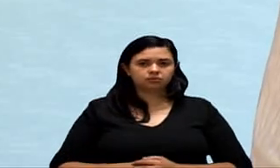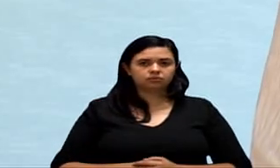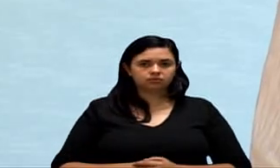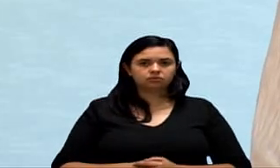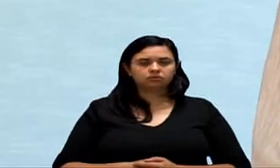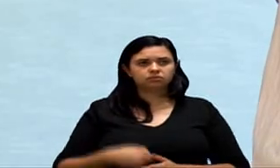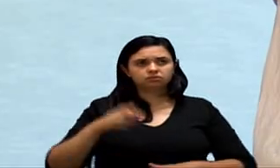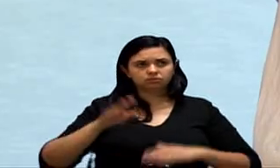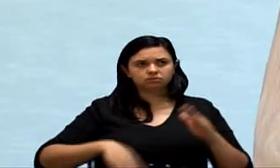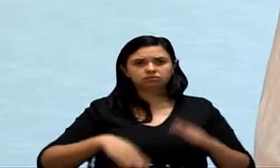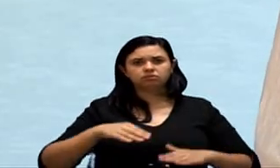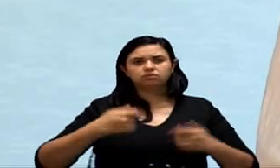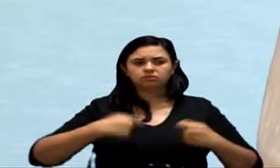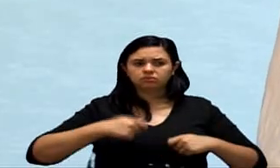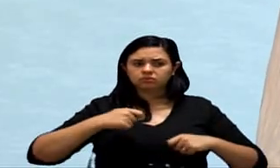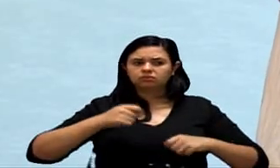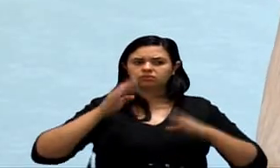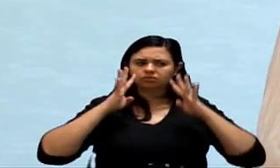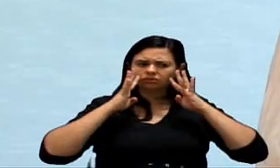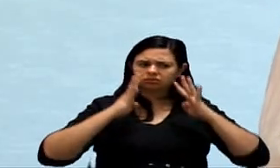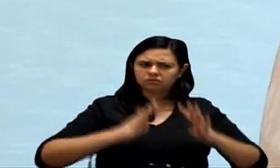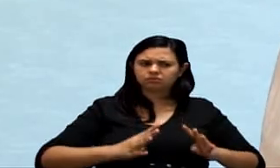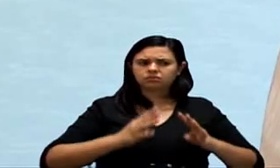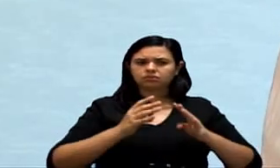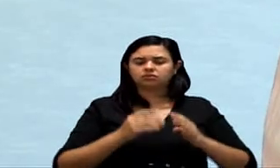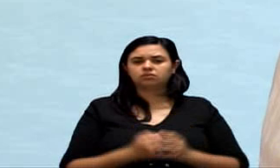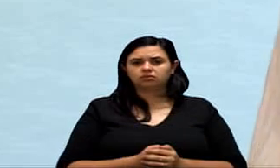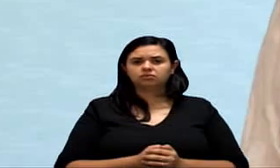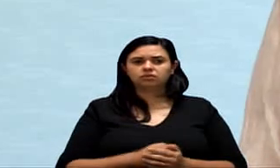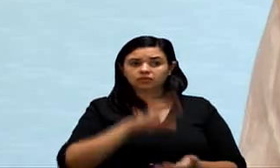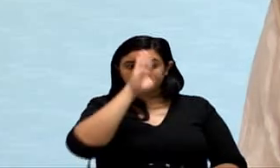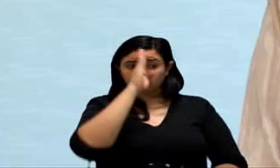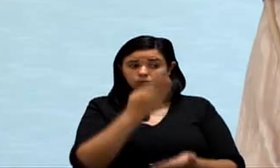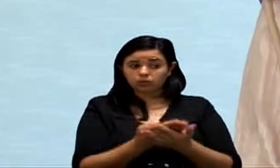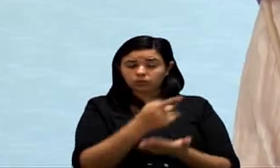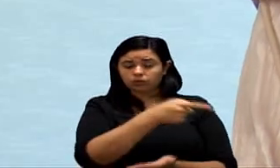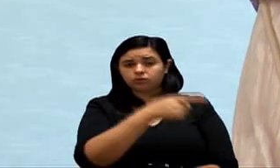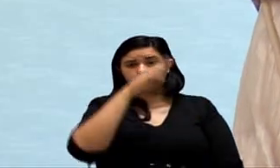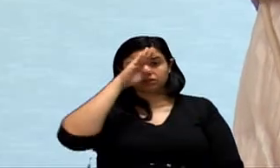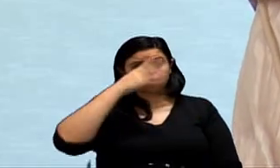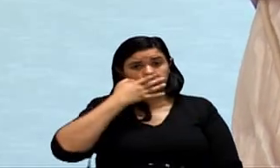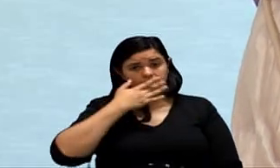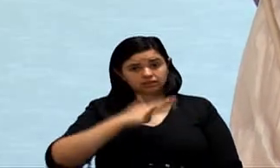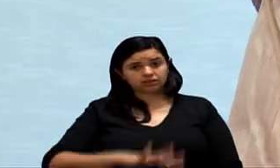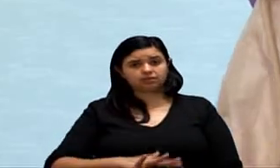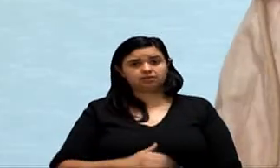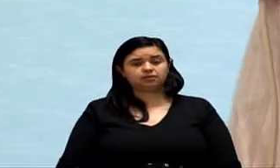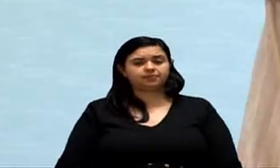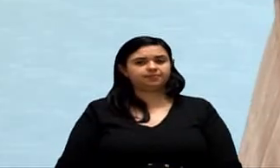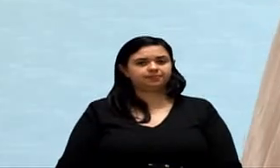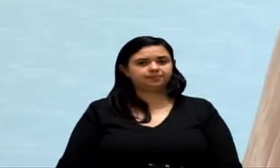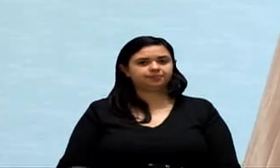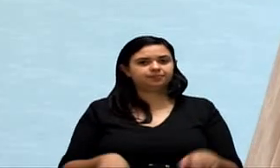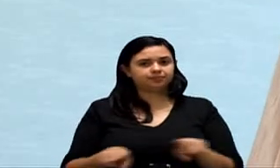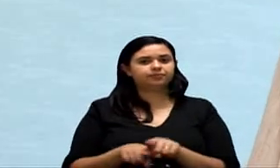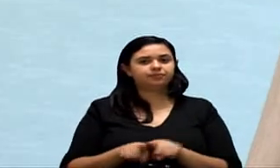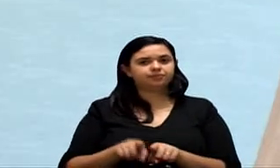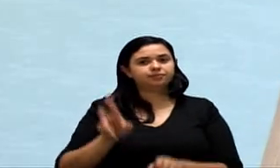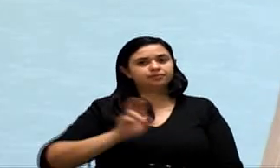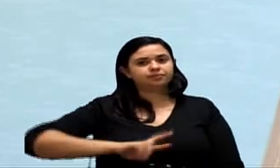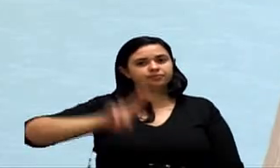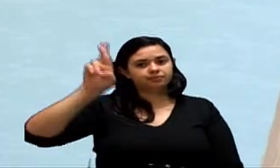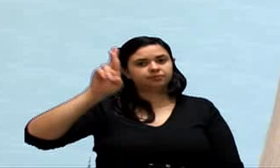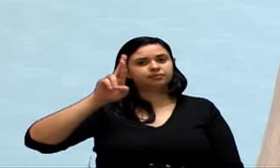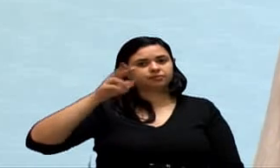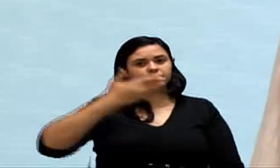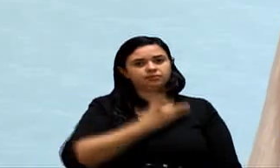as pessoas prestem atenção, ouçam a criança, acreditem no que a criança está falando. E a responsabilidade do poder público,